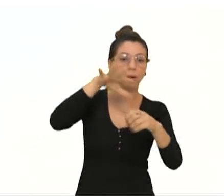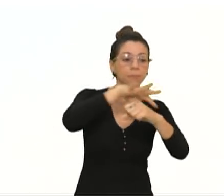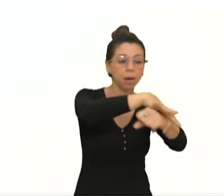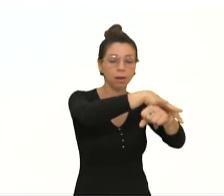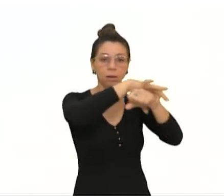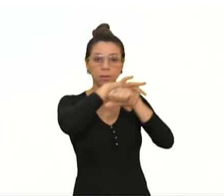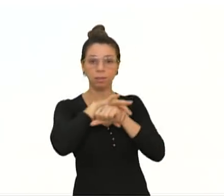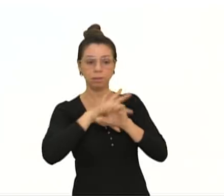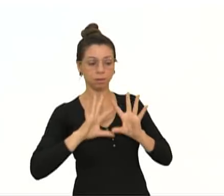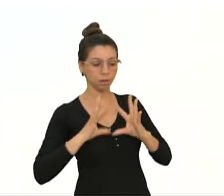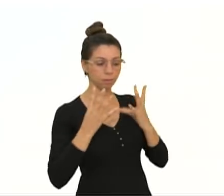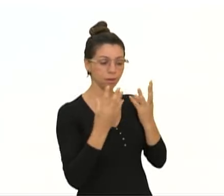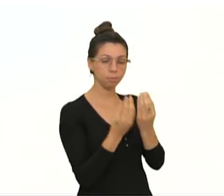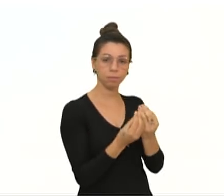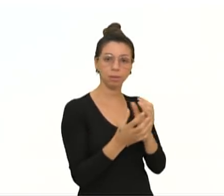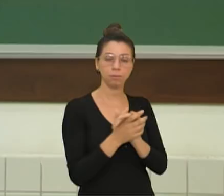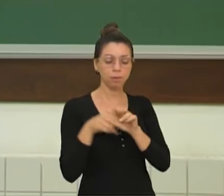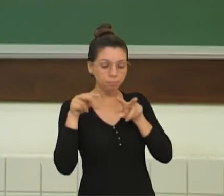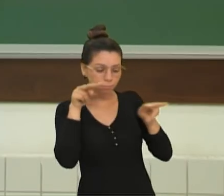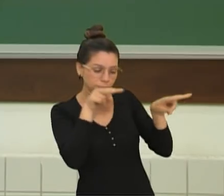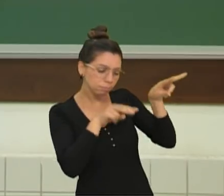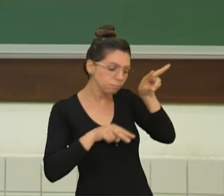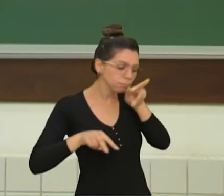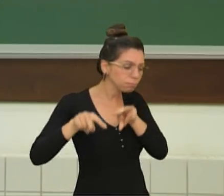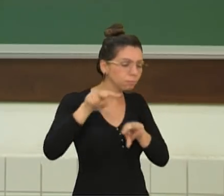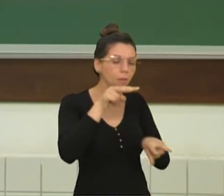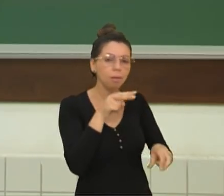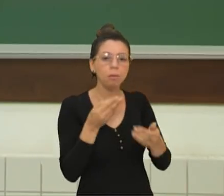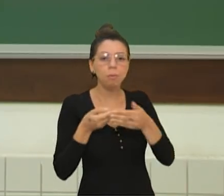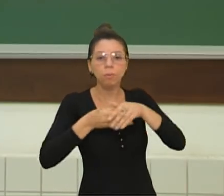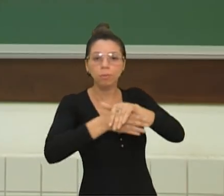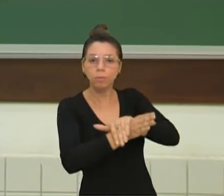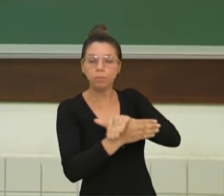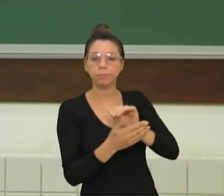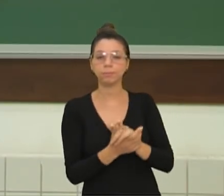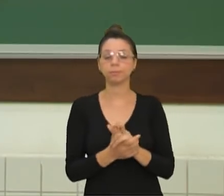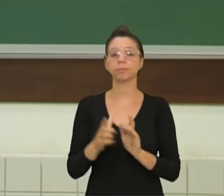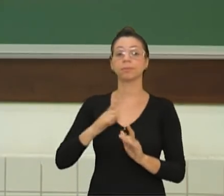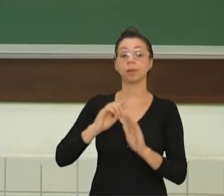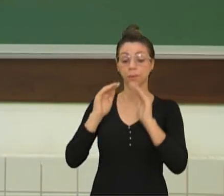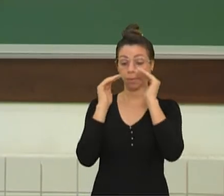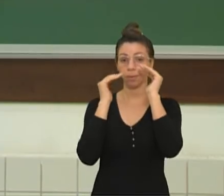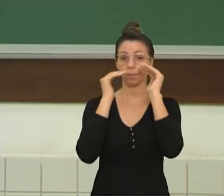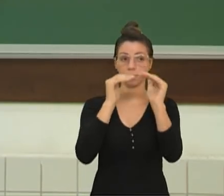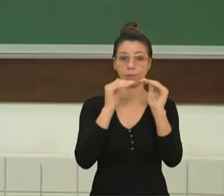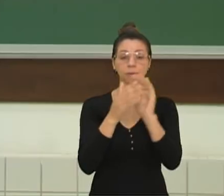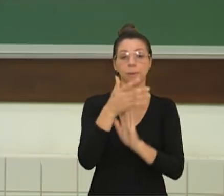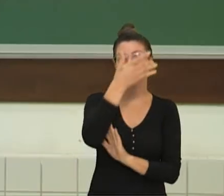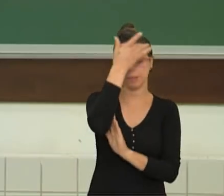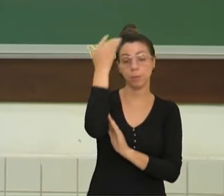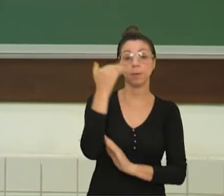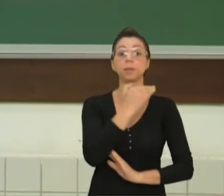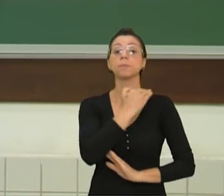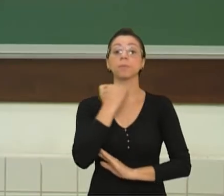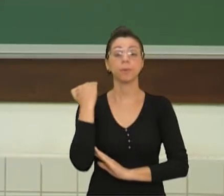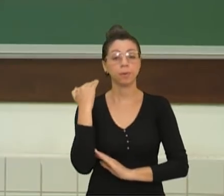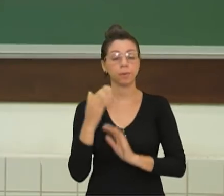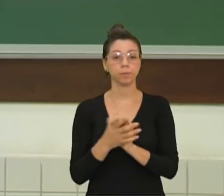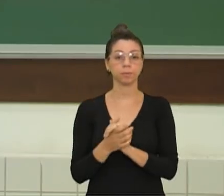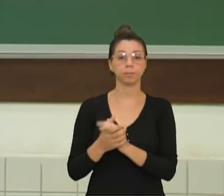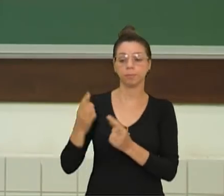seus descendentes observem seus costumes. Eles têm muito respeito pelas questões das pessoas que morreram, os